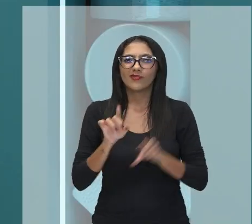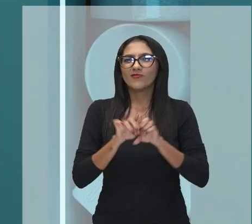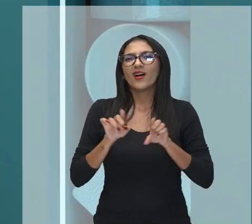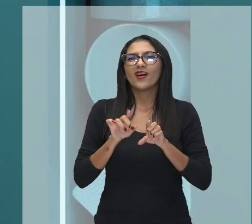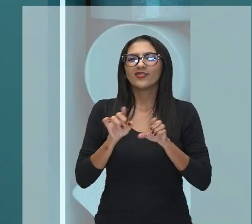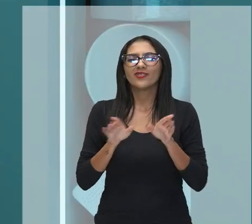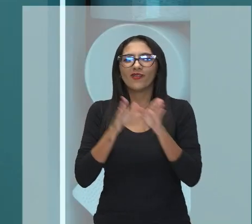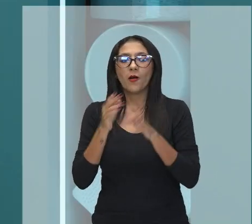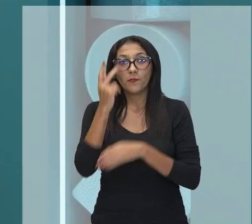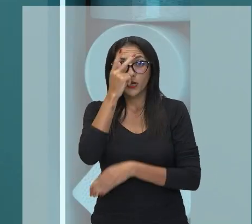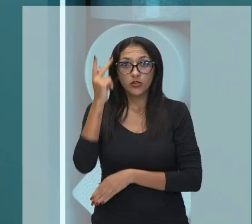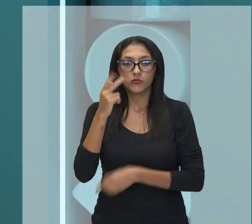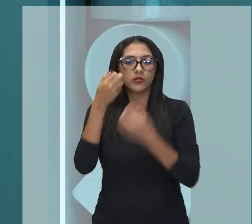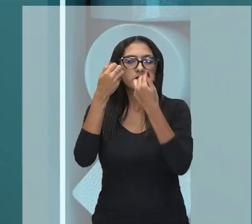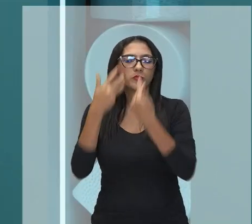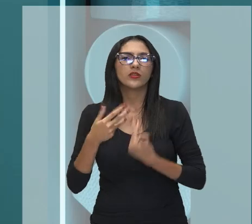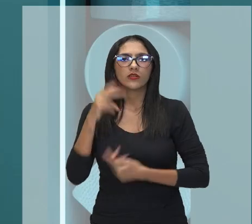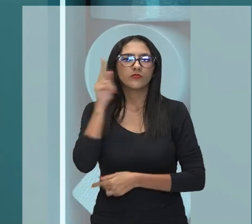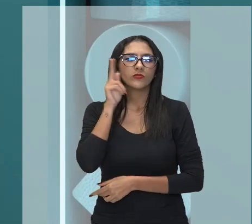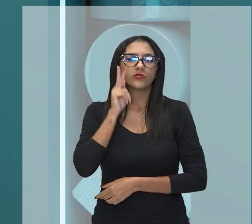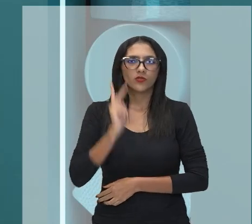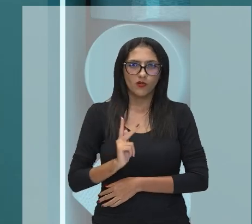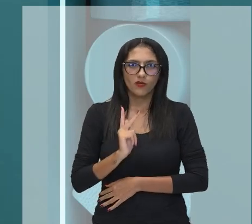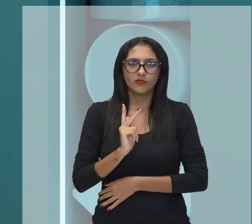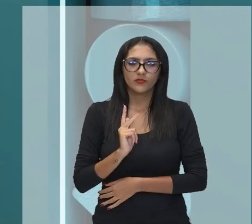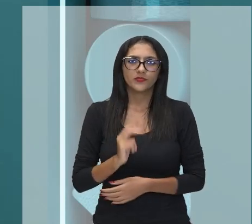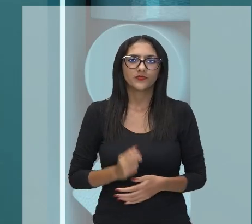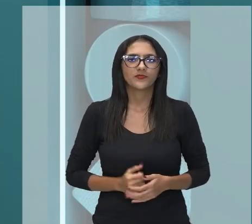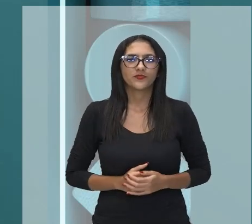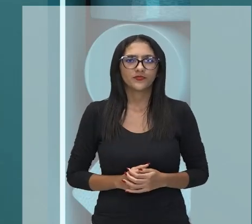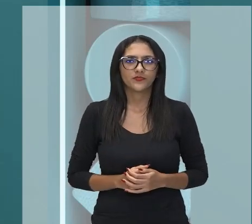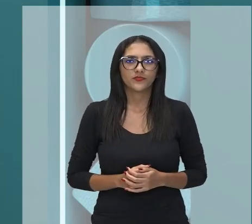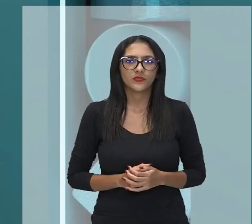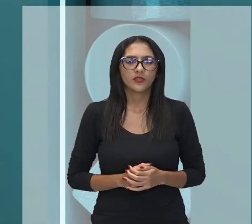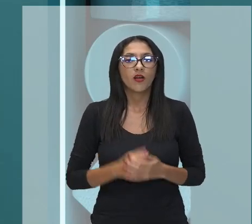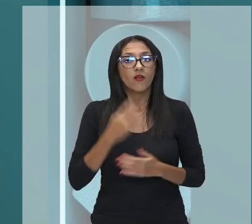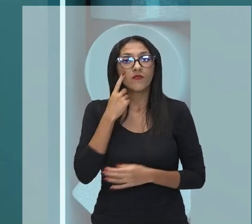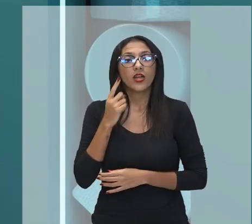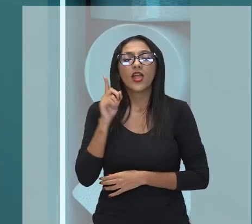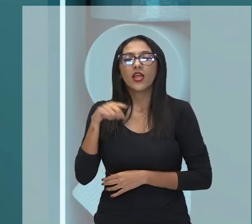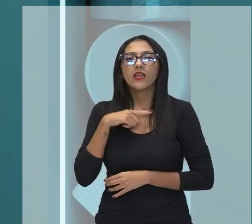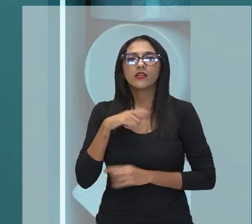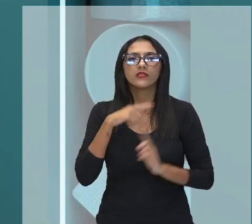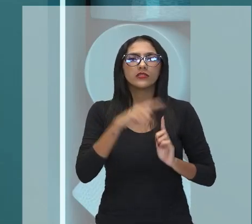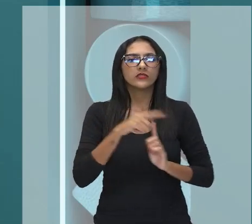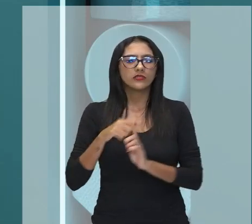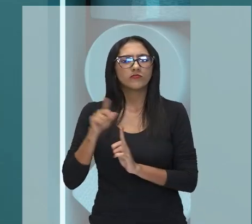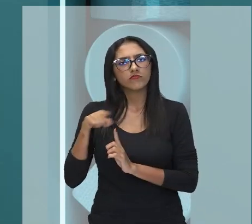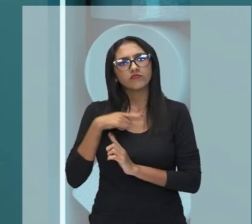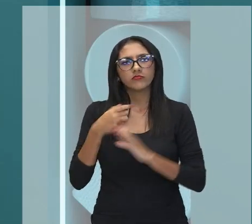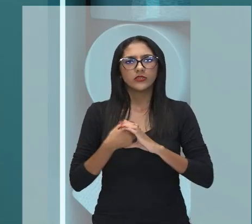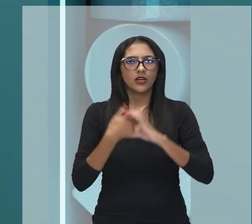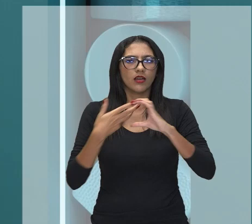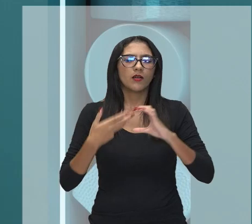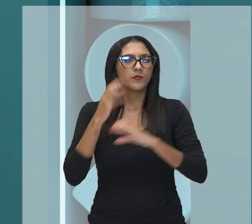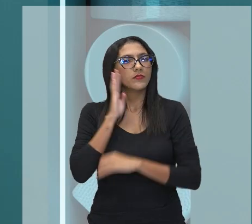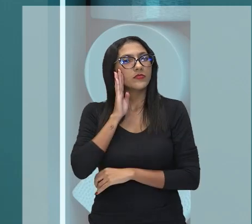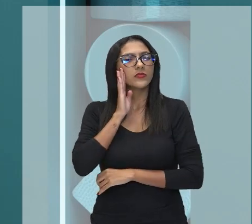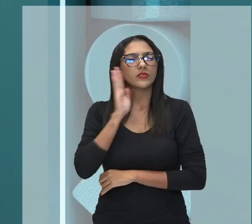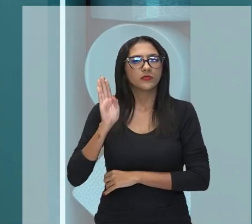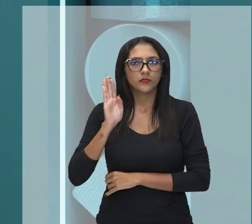narrador. Observem que esse tipo de discurso indireto aí, ele é utilizado exatamente para evidenciar o que o